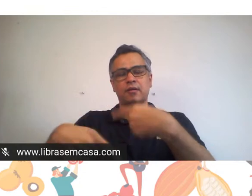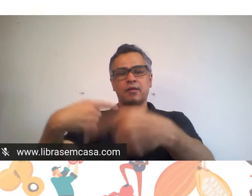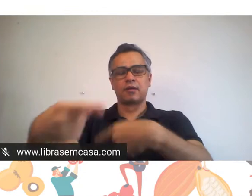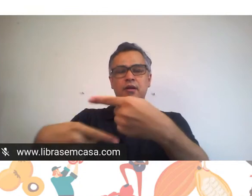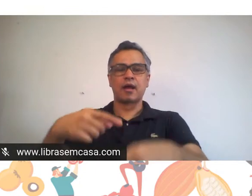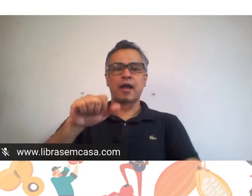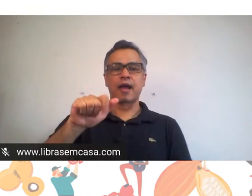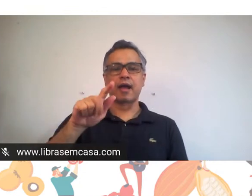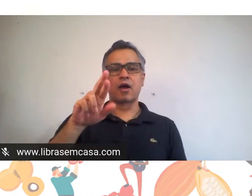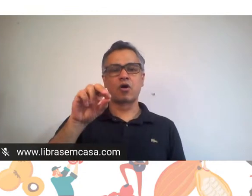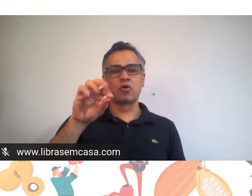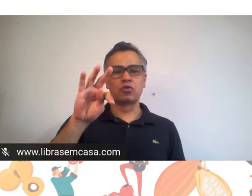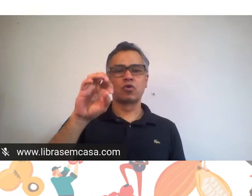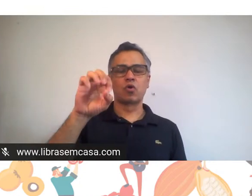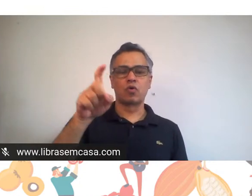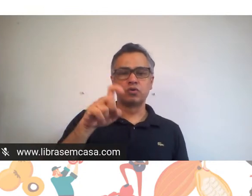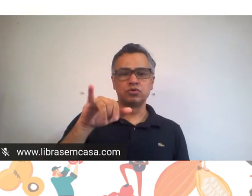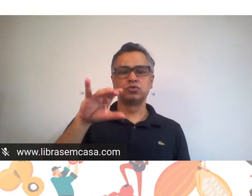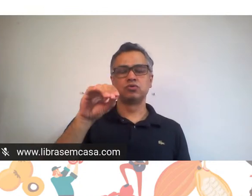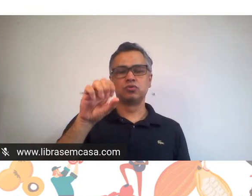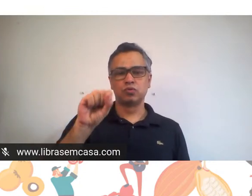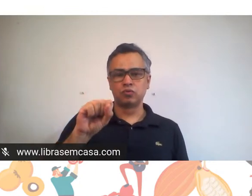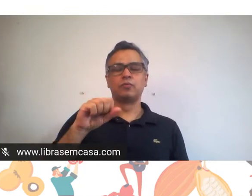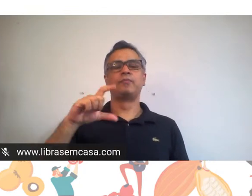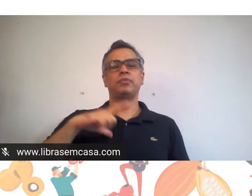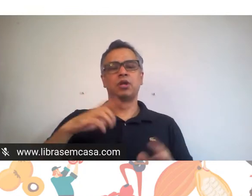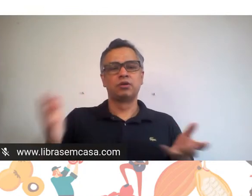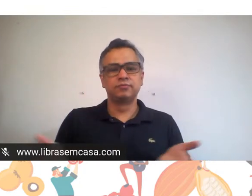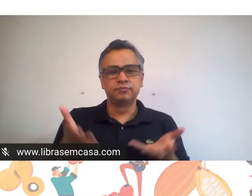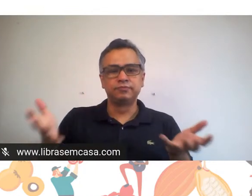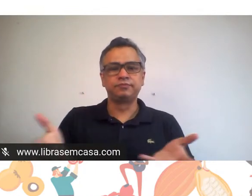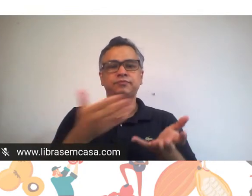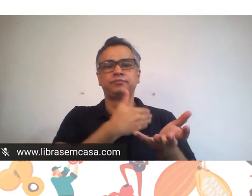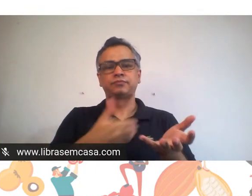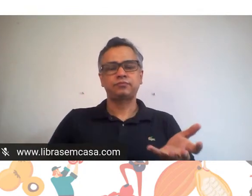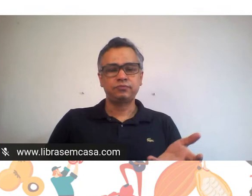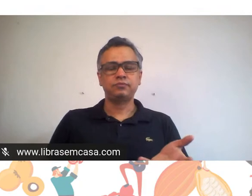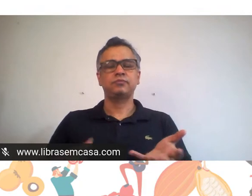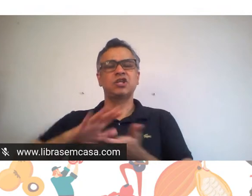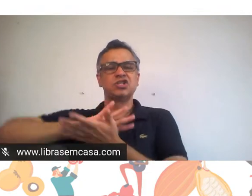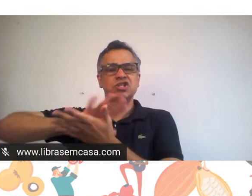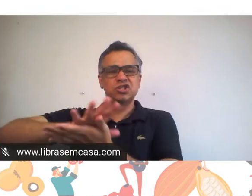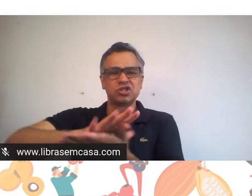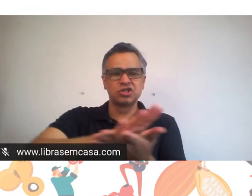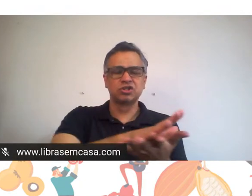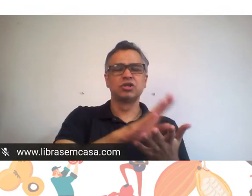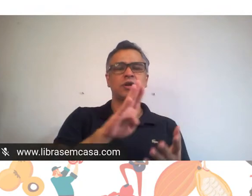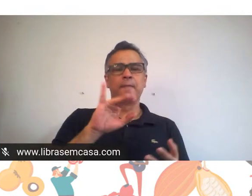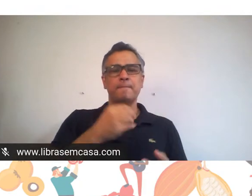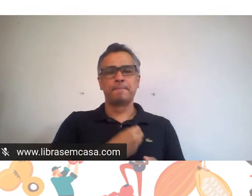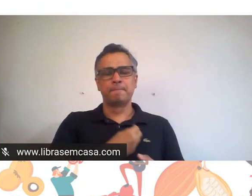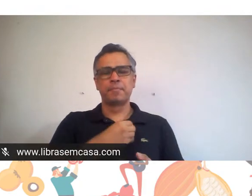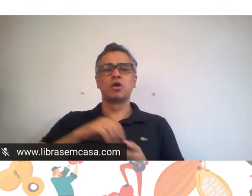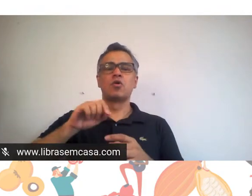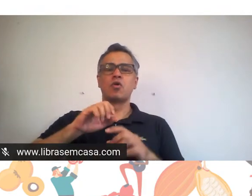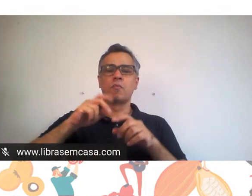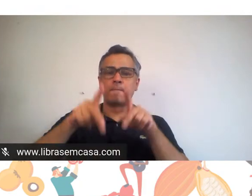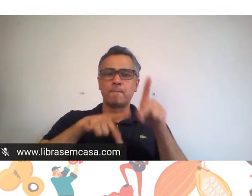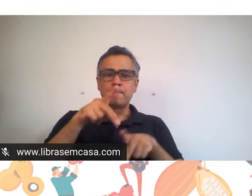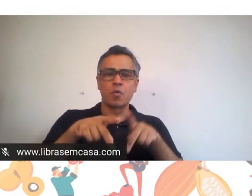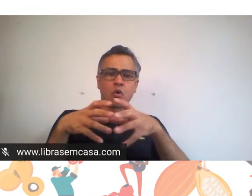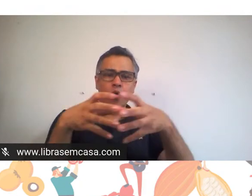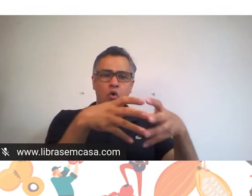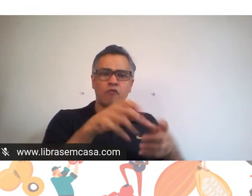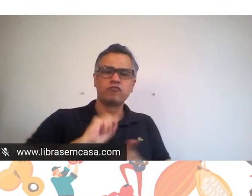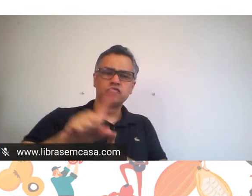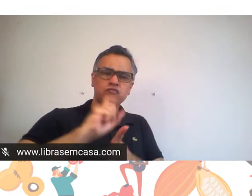incentivos fiscais e que dizimam a biodiversidade, expulsam e assassinam os povos e comunidades tradicionais e os camponeses,